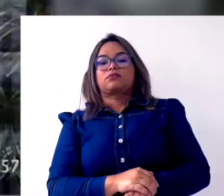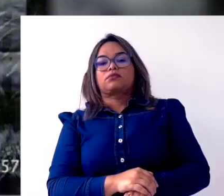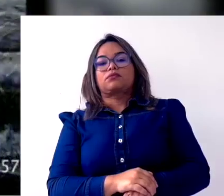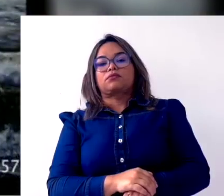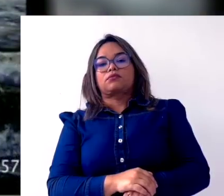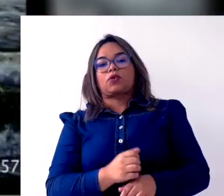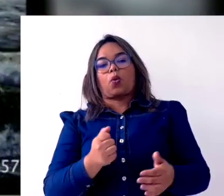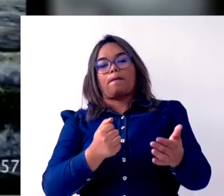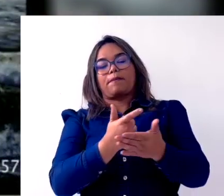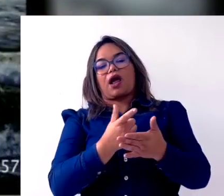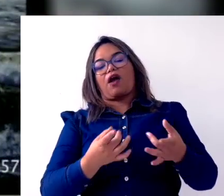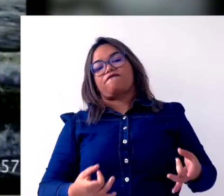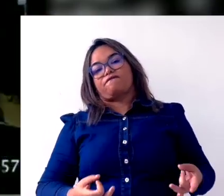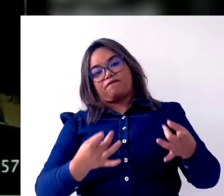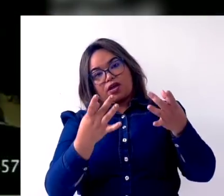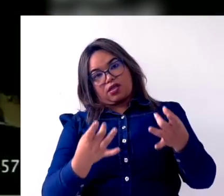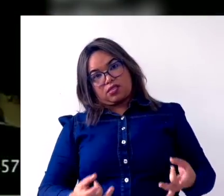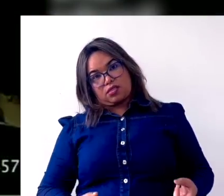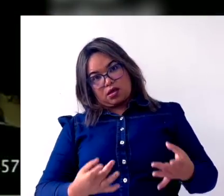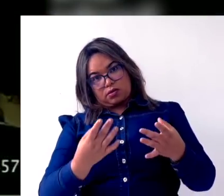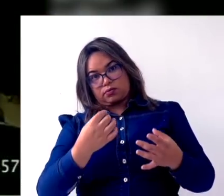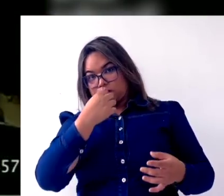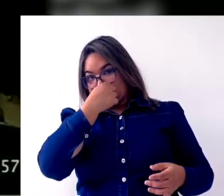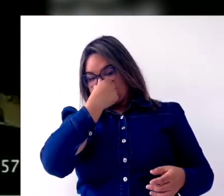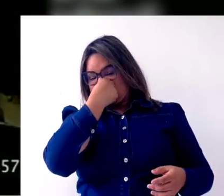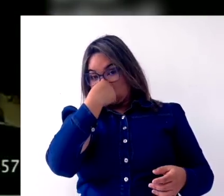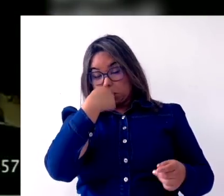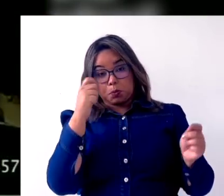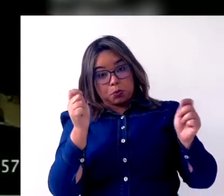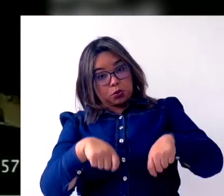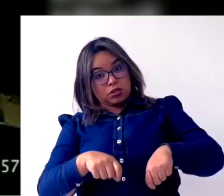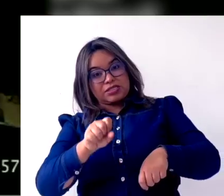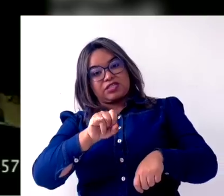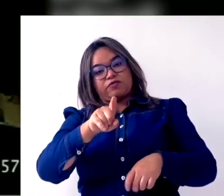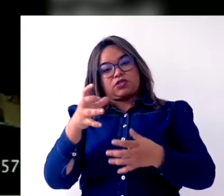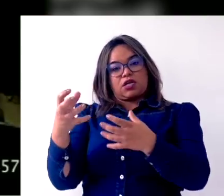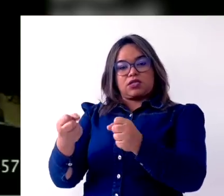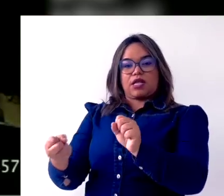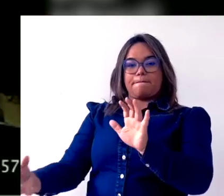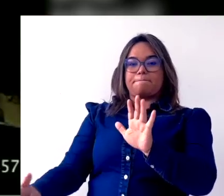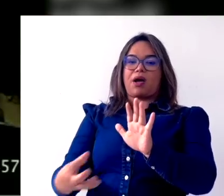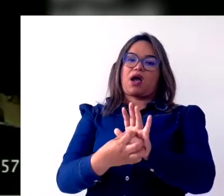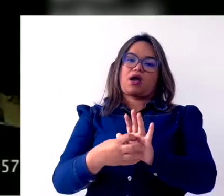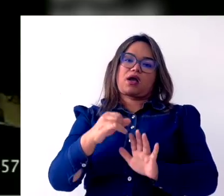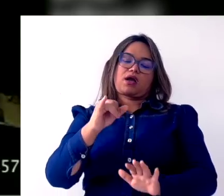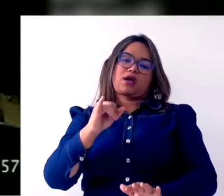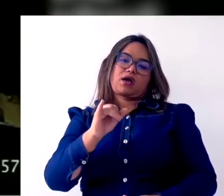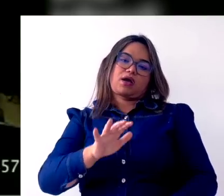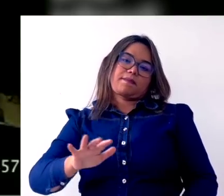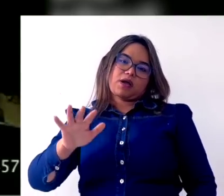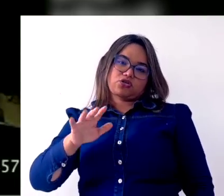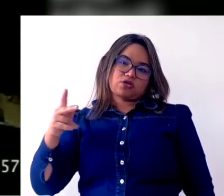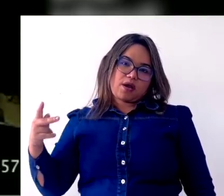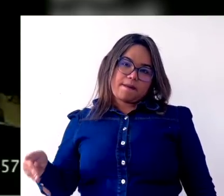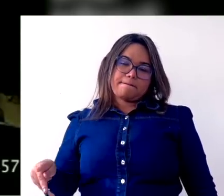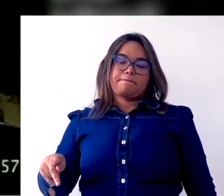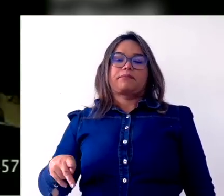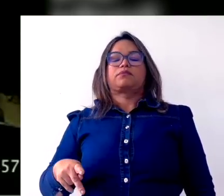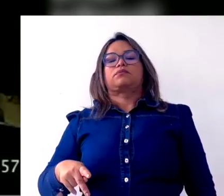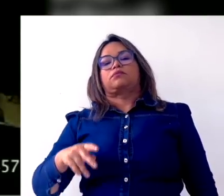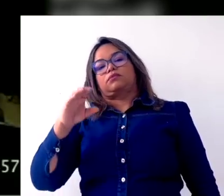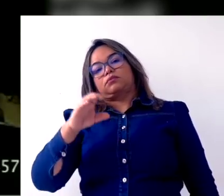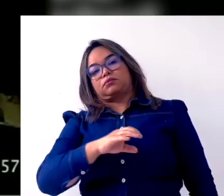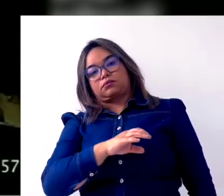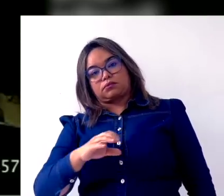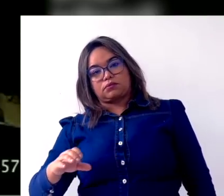Comprar e vender, você vai somente poder fazer isso se você aceitar a marca da besta. Aqui está a sabedoria. Quem tem entendimento,